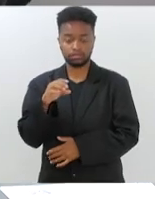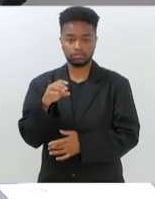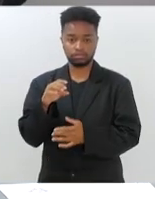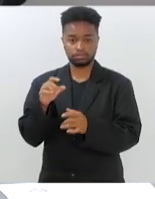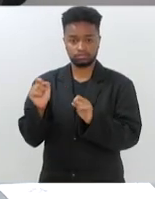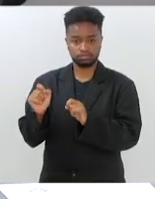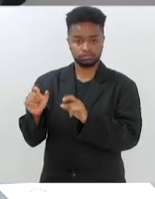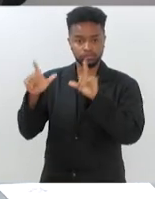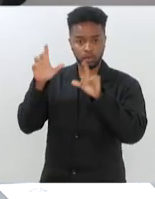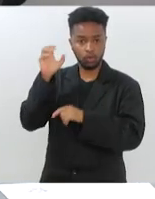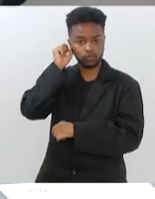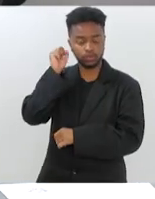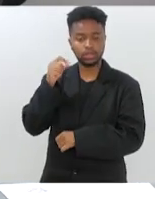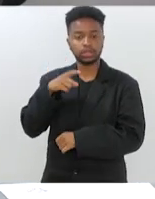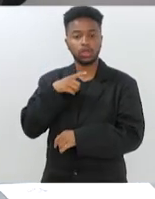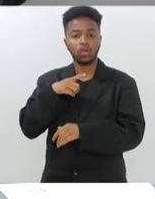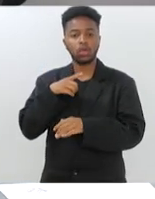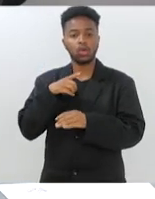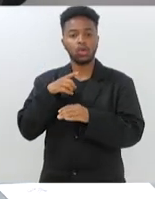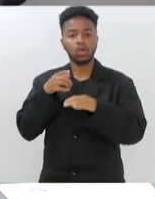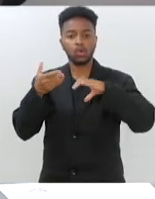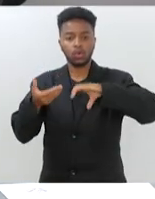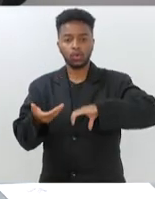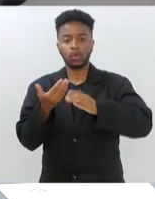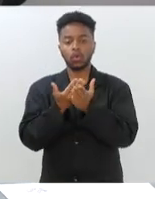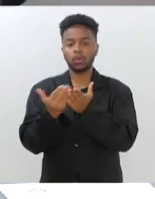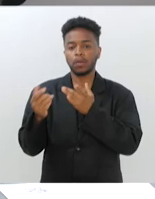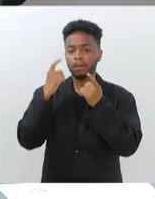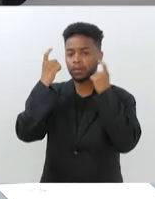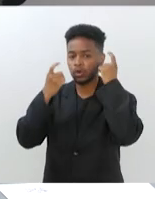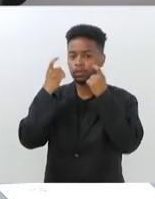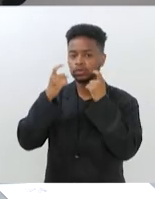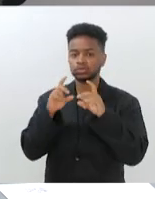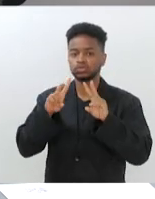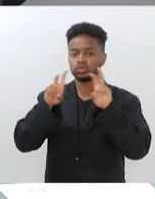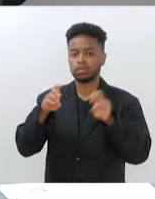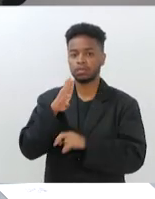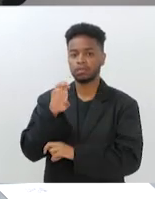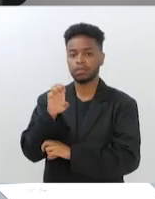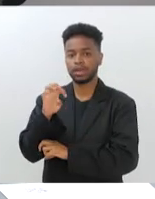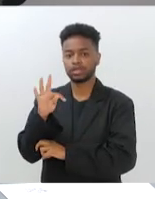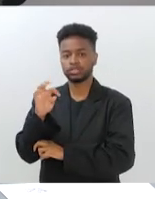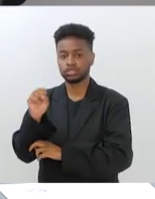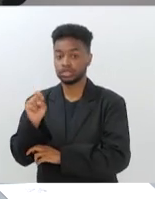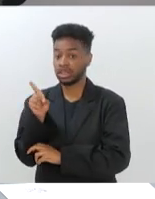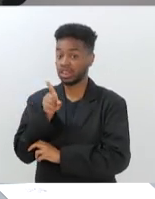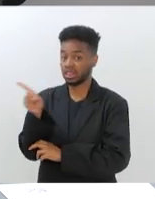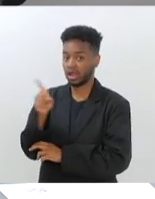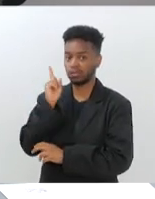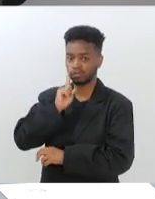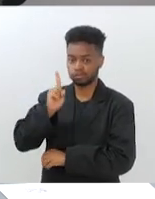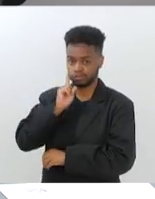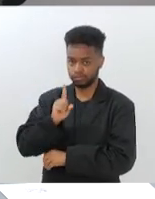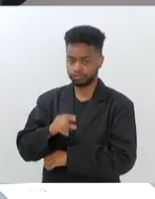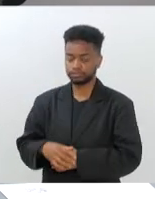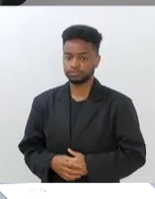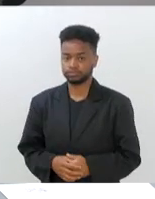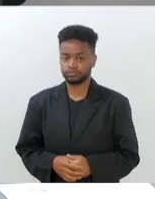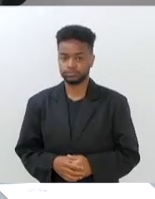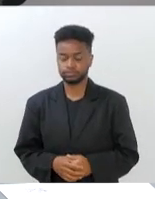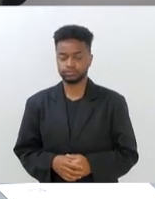a ter preocupação com as betes lá nos Estados Unidos